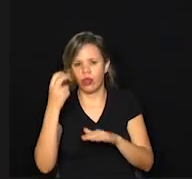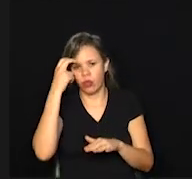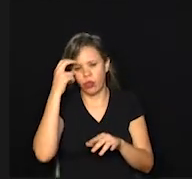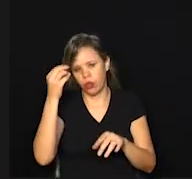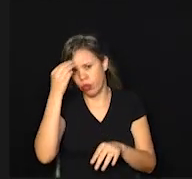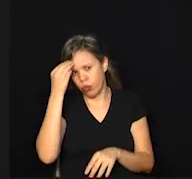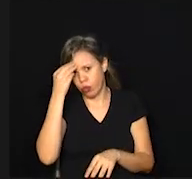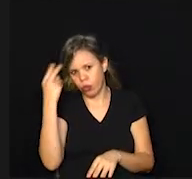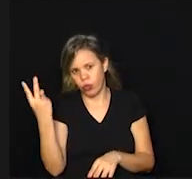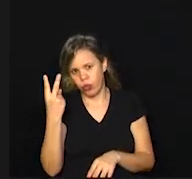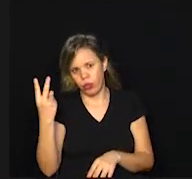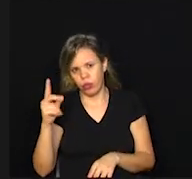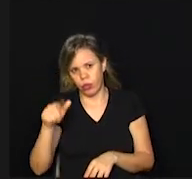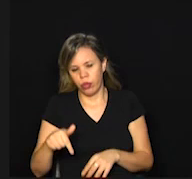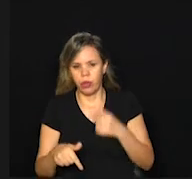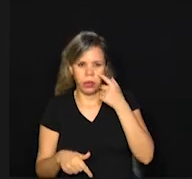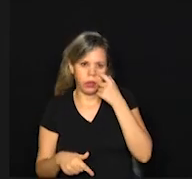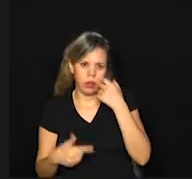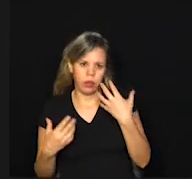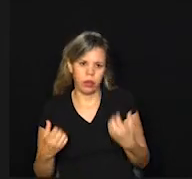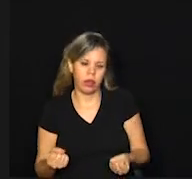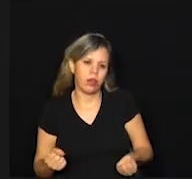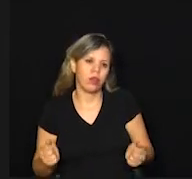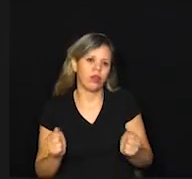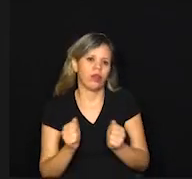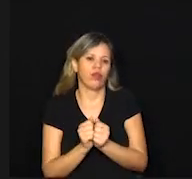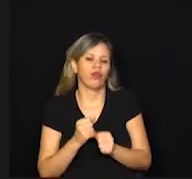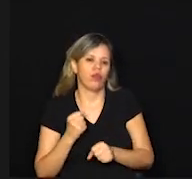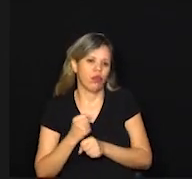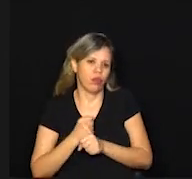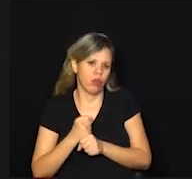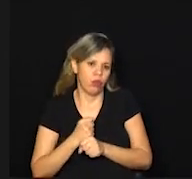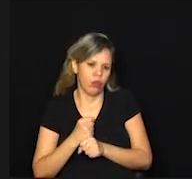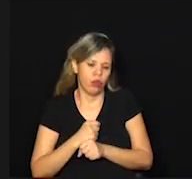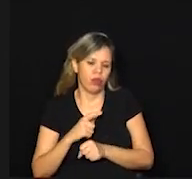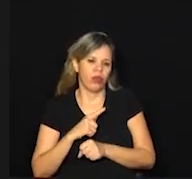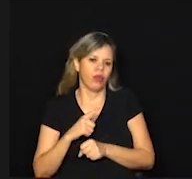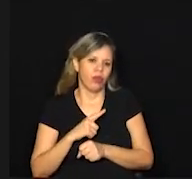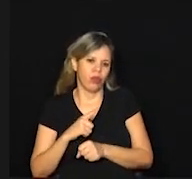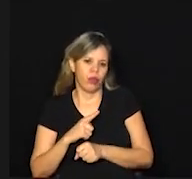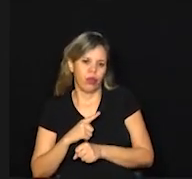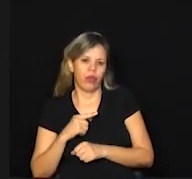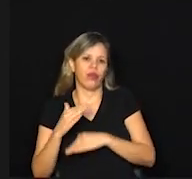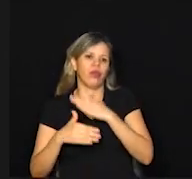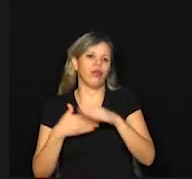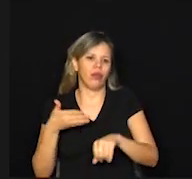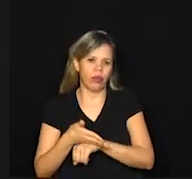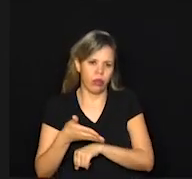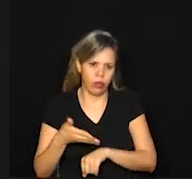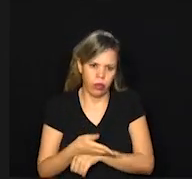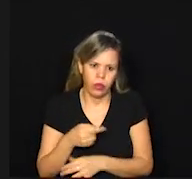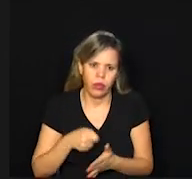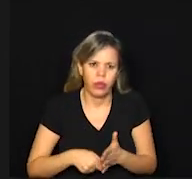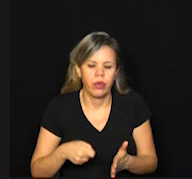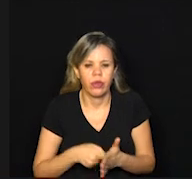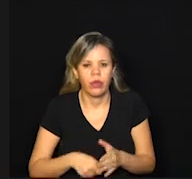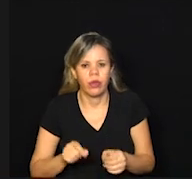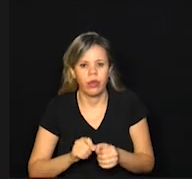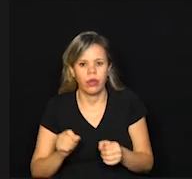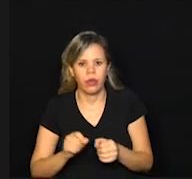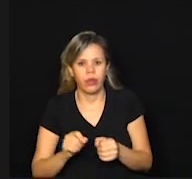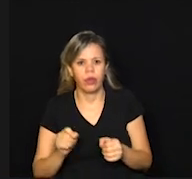memória aí baú que é comodato que todos os anos nós temos que está ali fazendo